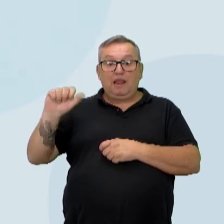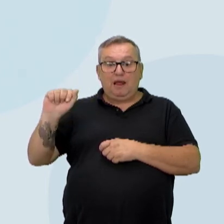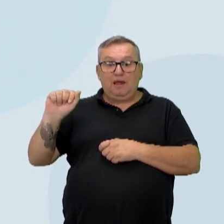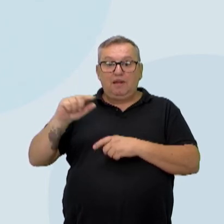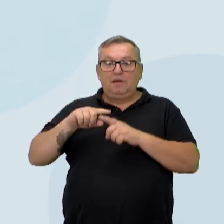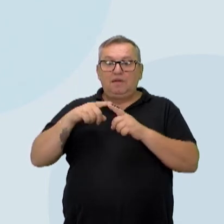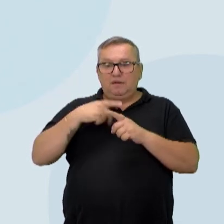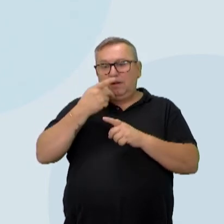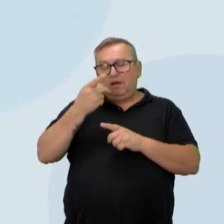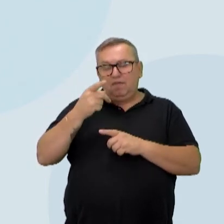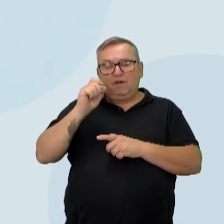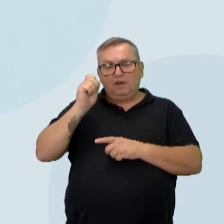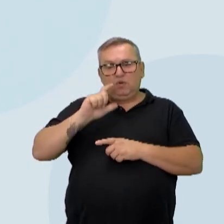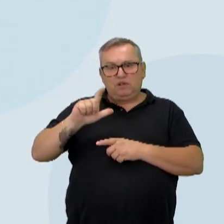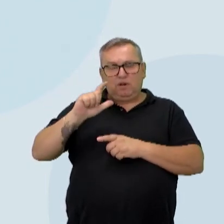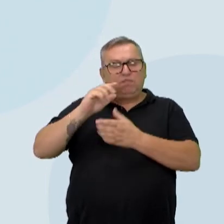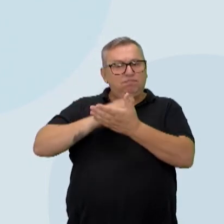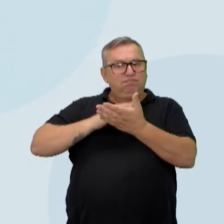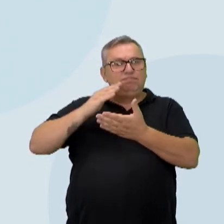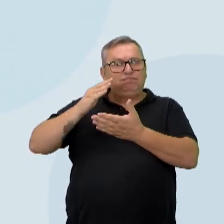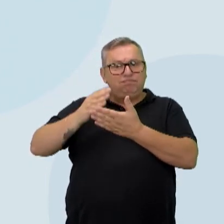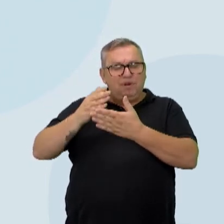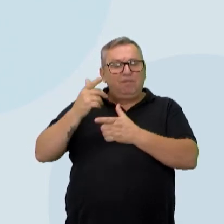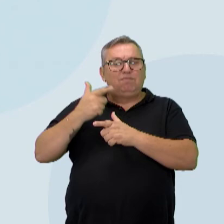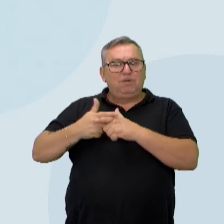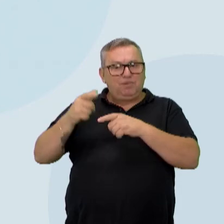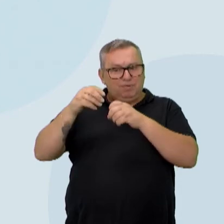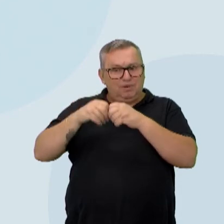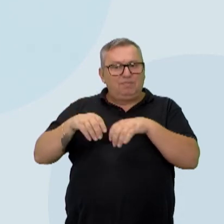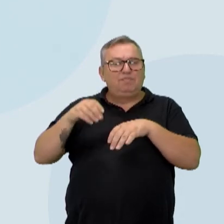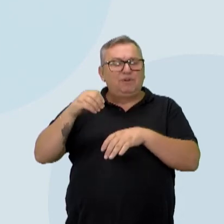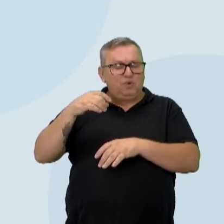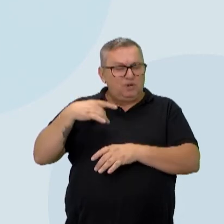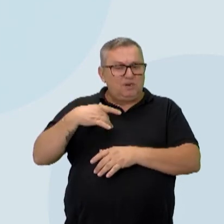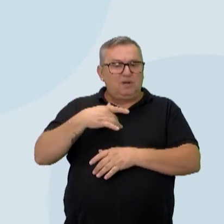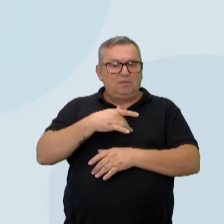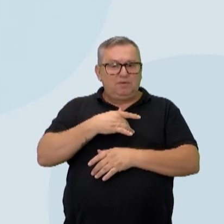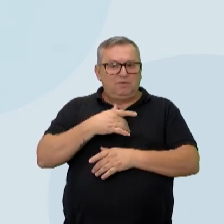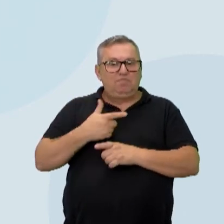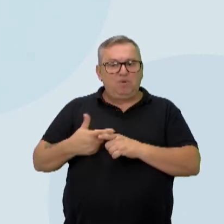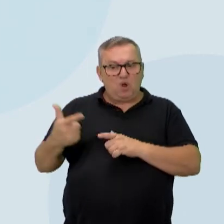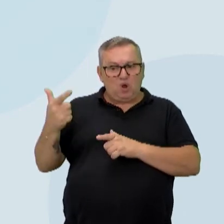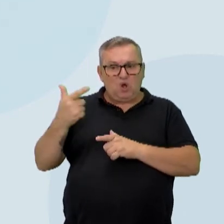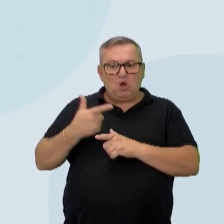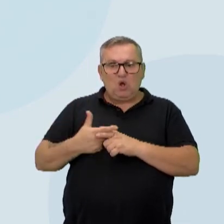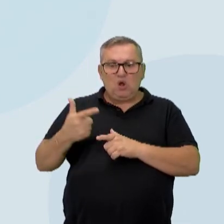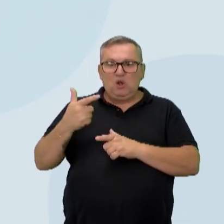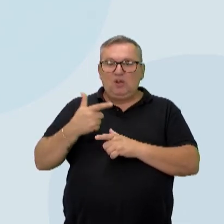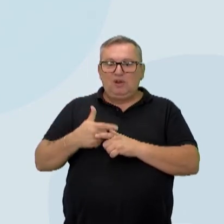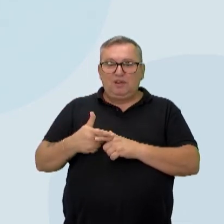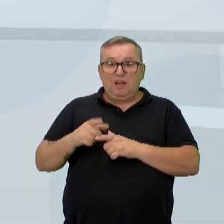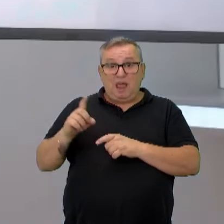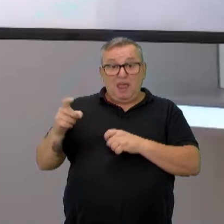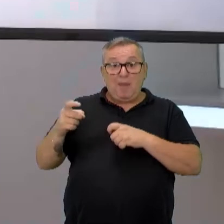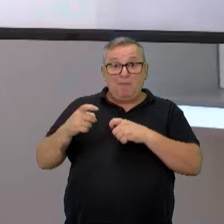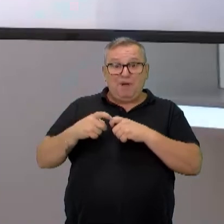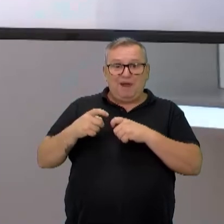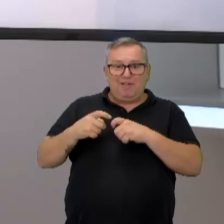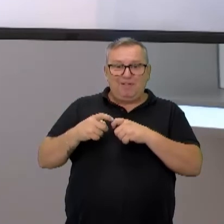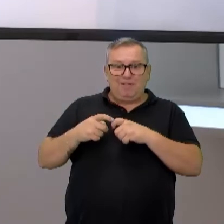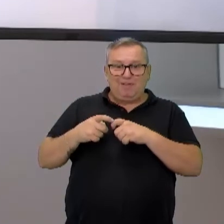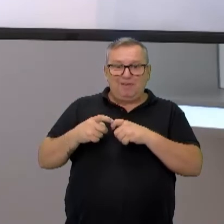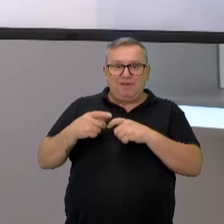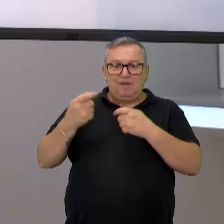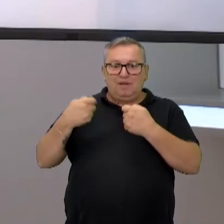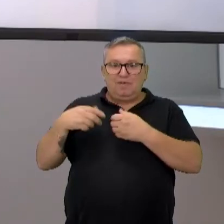sal prejudica a saúde, apontado pelo autor como sistema cardiovascular. E se tratando de um médico, ele nem precisa convidar